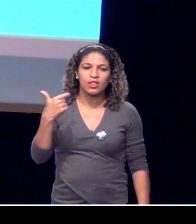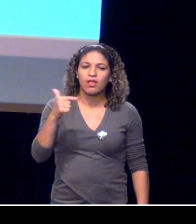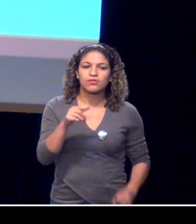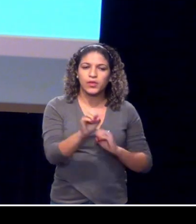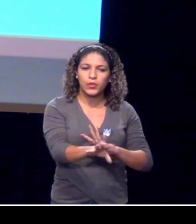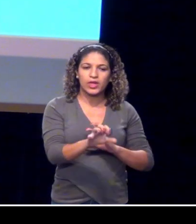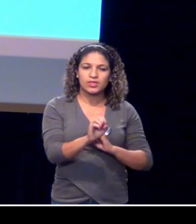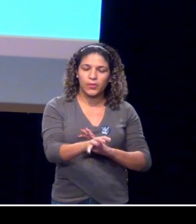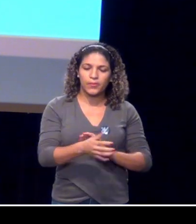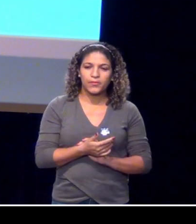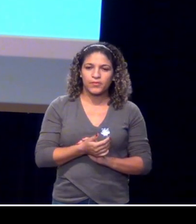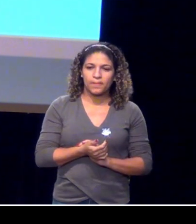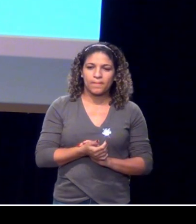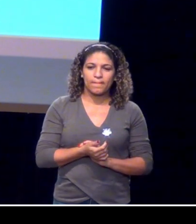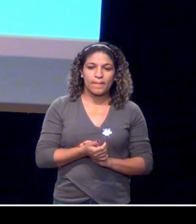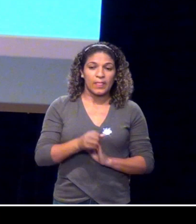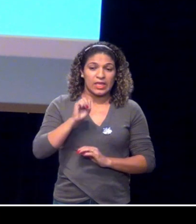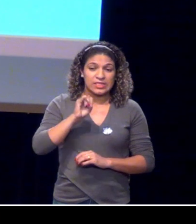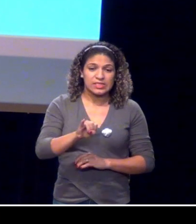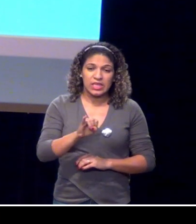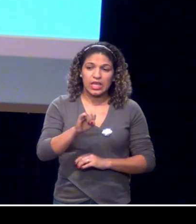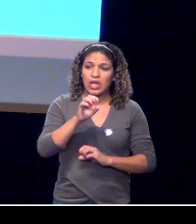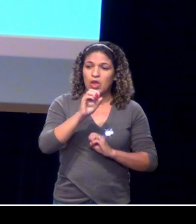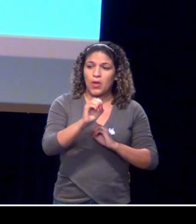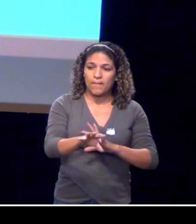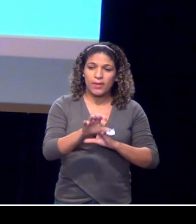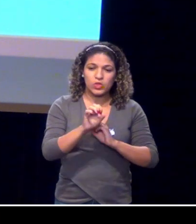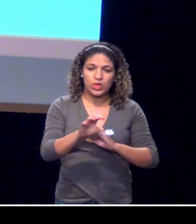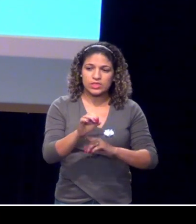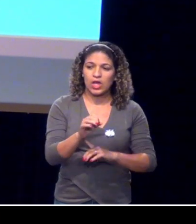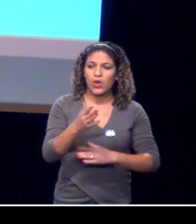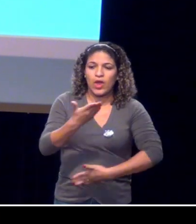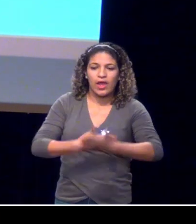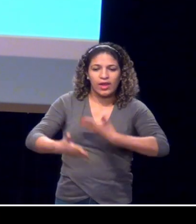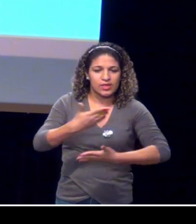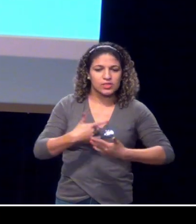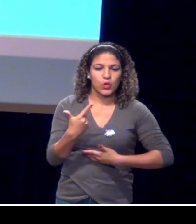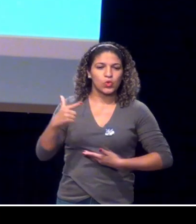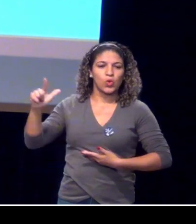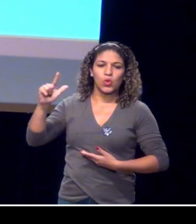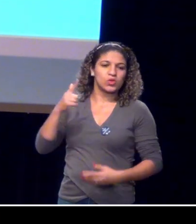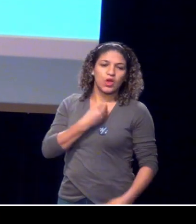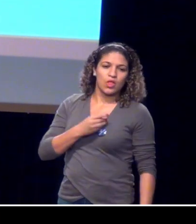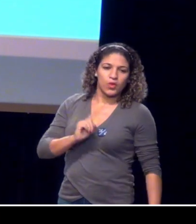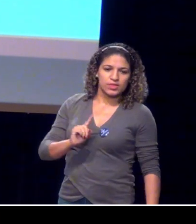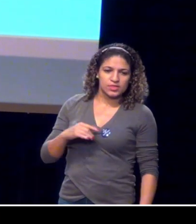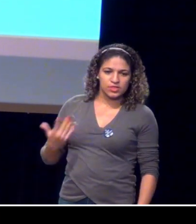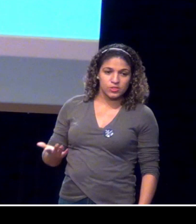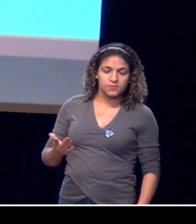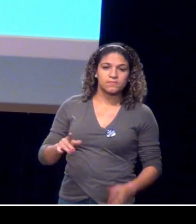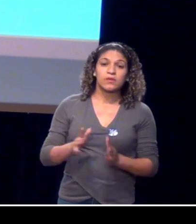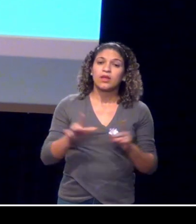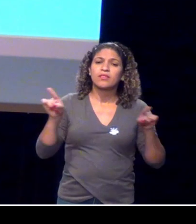há educação. Se uma educação sem relação eu-outro, também não vai existir. E,